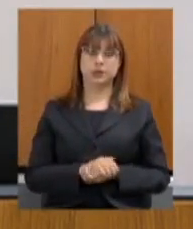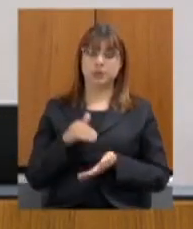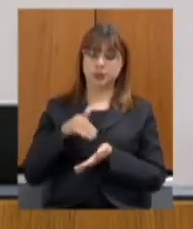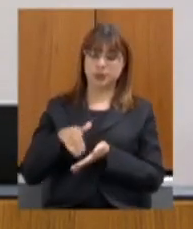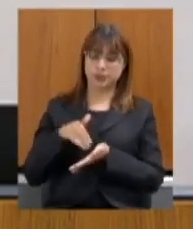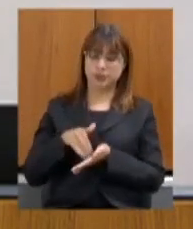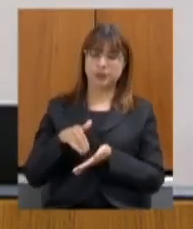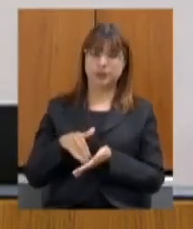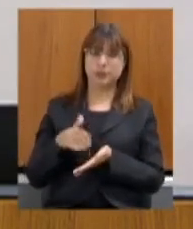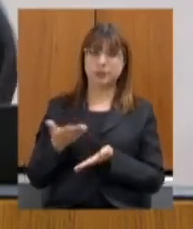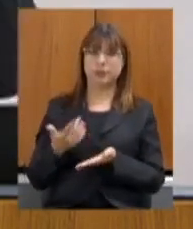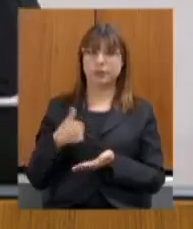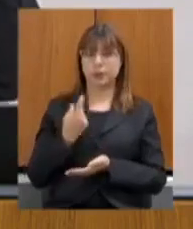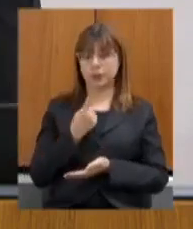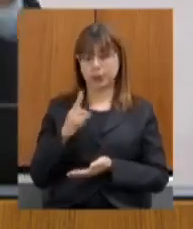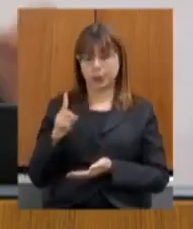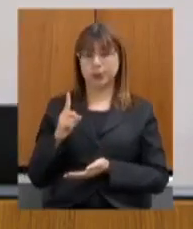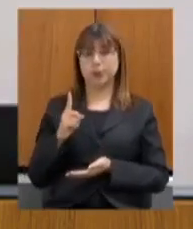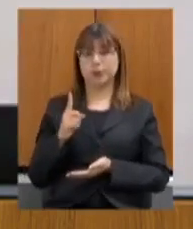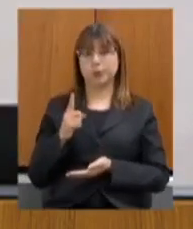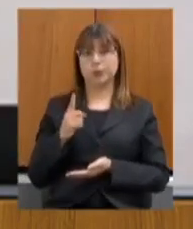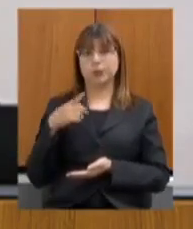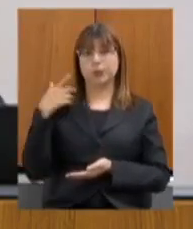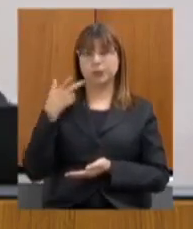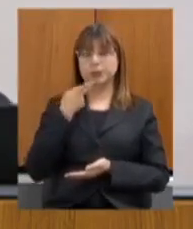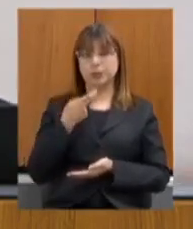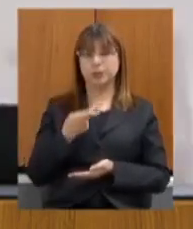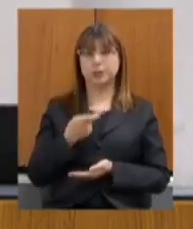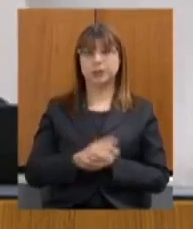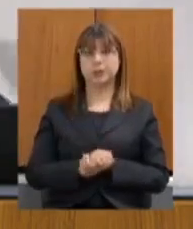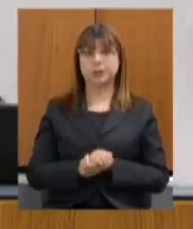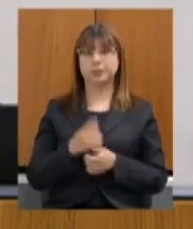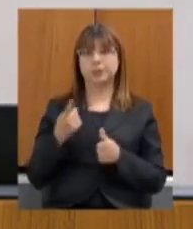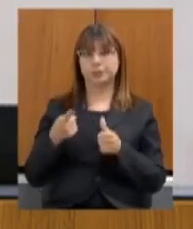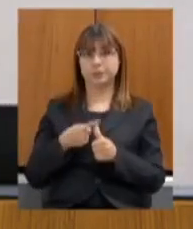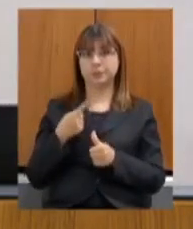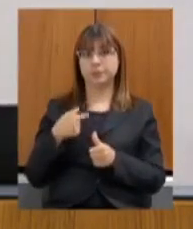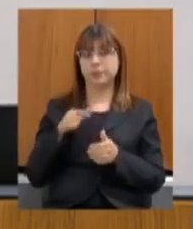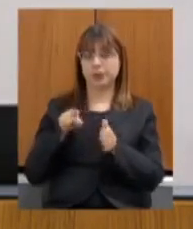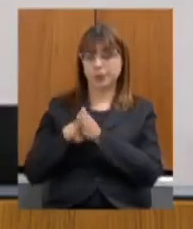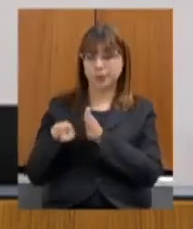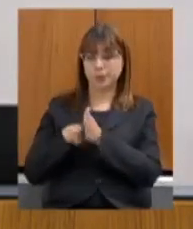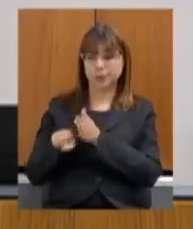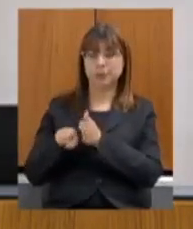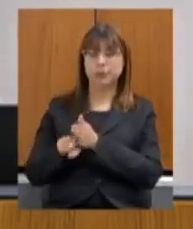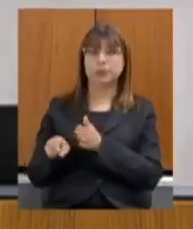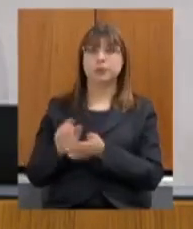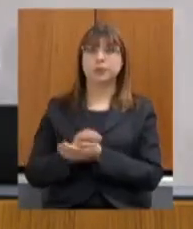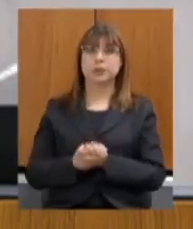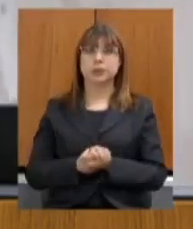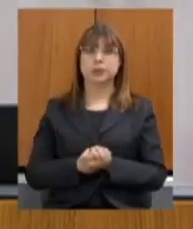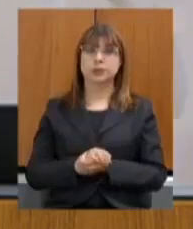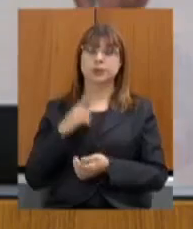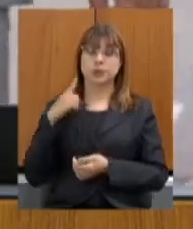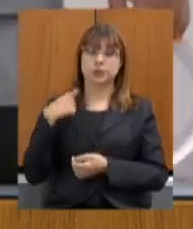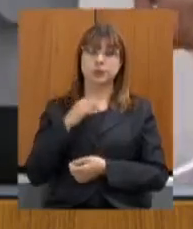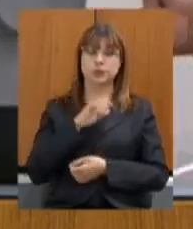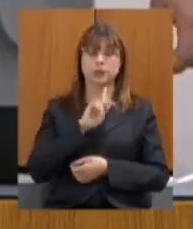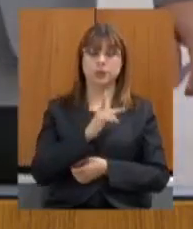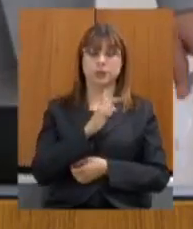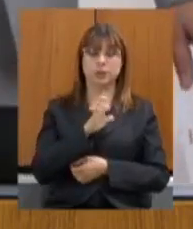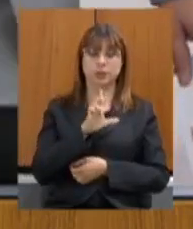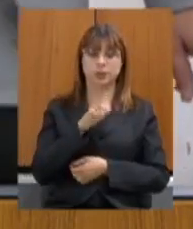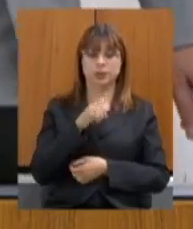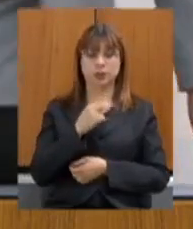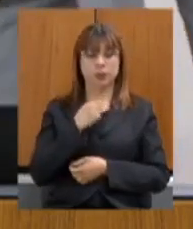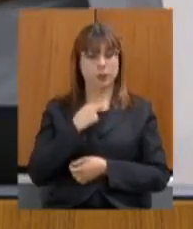Secretário, eu deixei agora para fazer minhas considerações no final. Vou primeiro passar umas perguntas aqui ao deputado Elita Arquim, que não